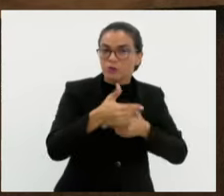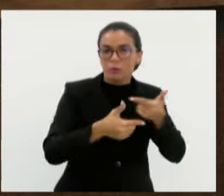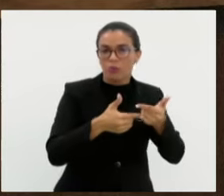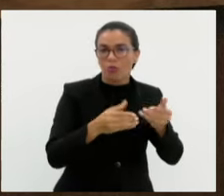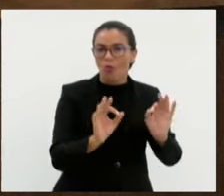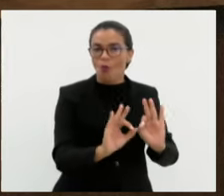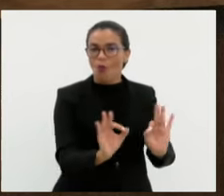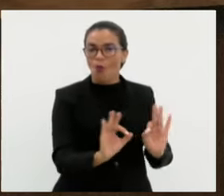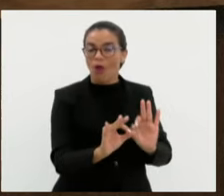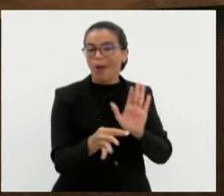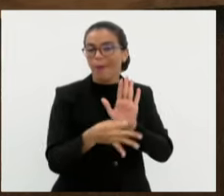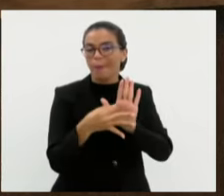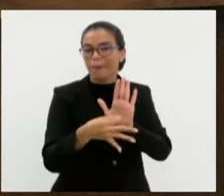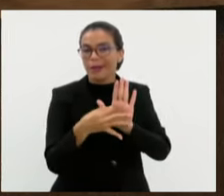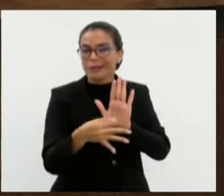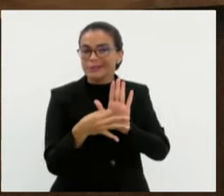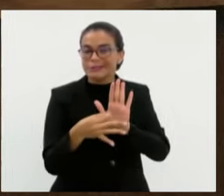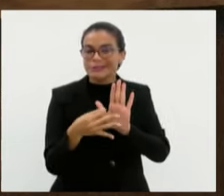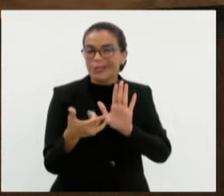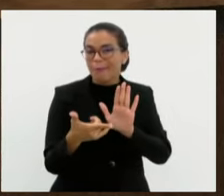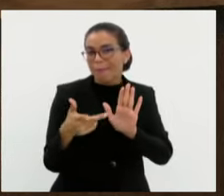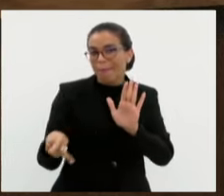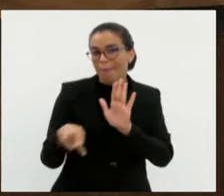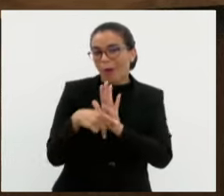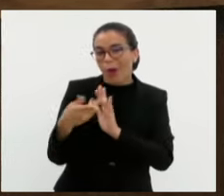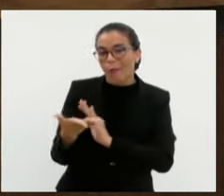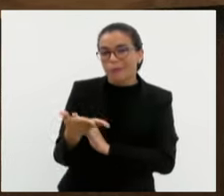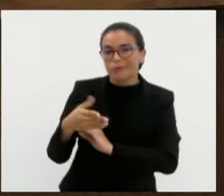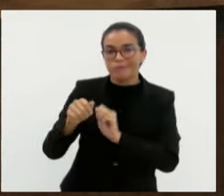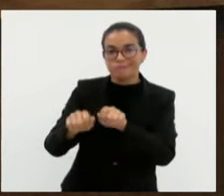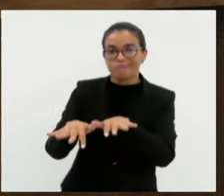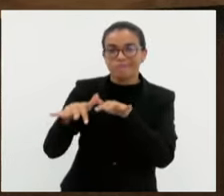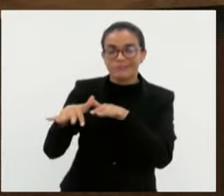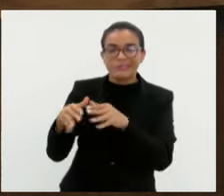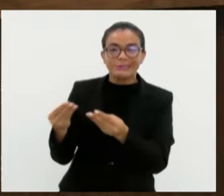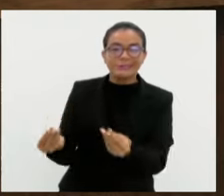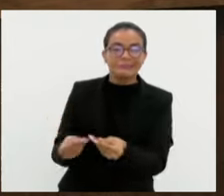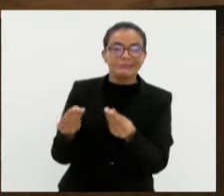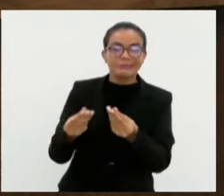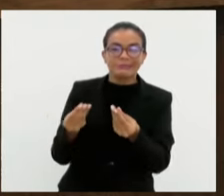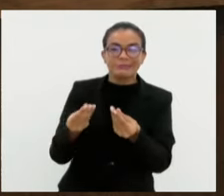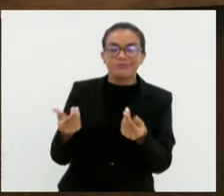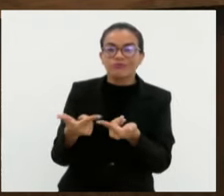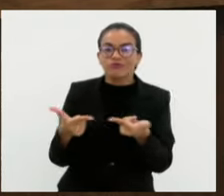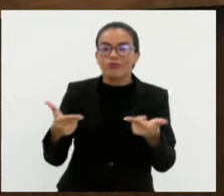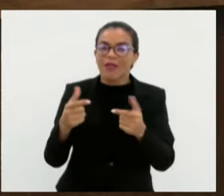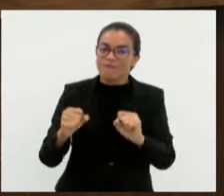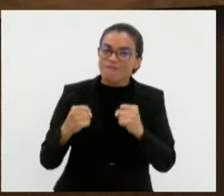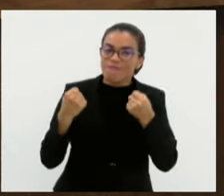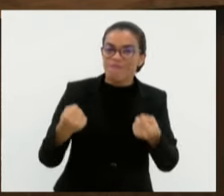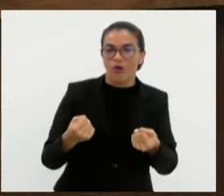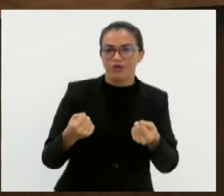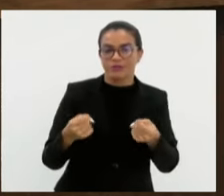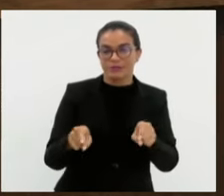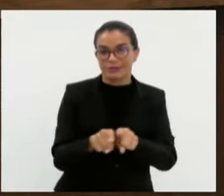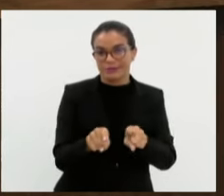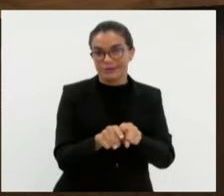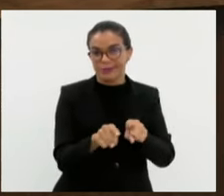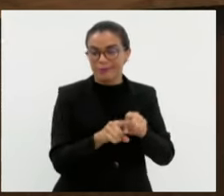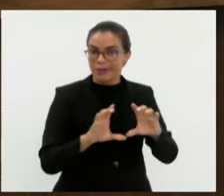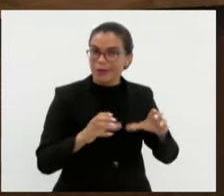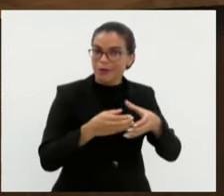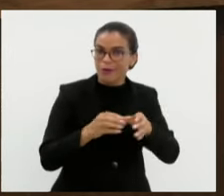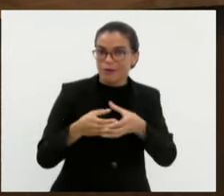o parecer ele acaba sendo de plenário, empobrece a discussão e esvazia a força das comissões.